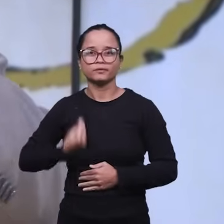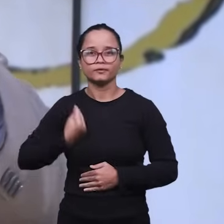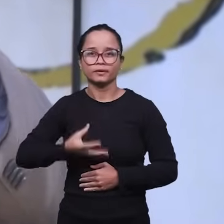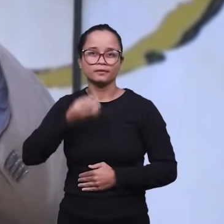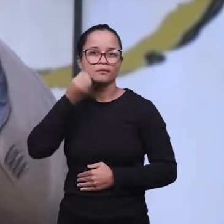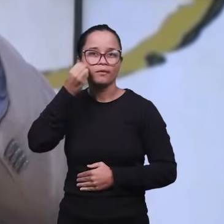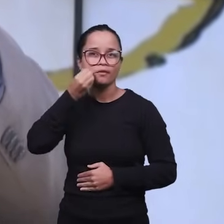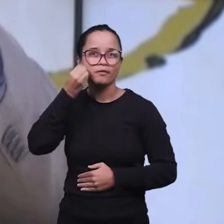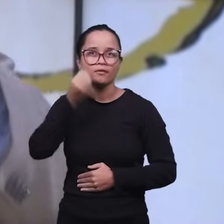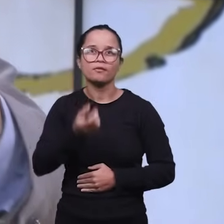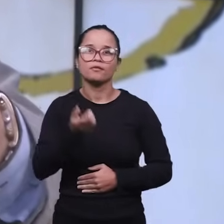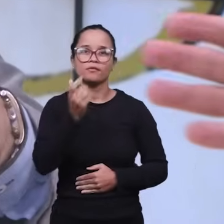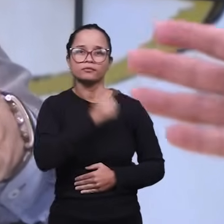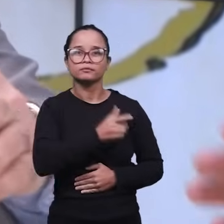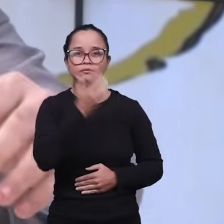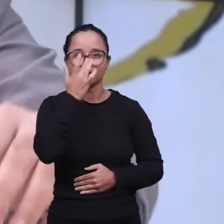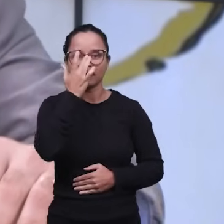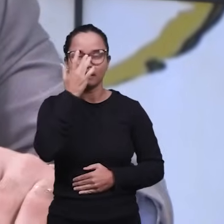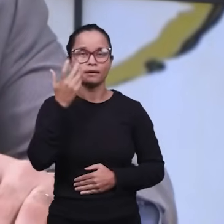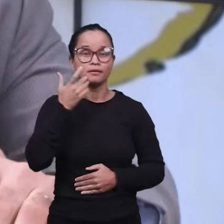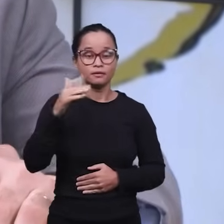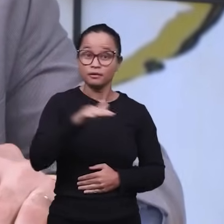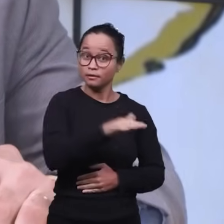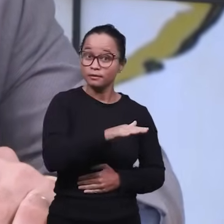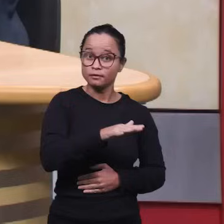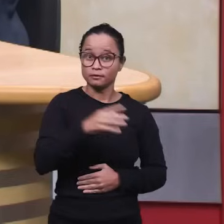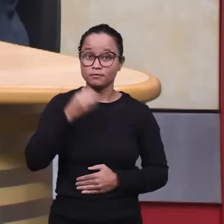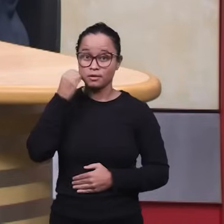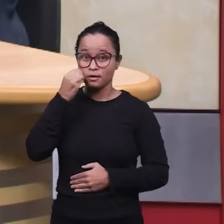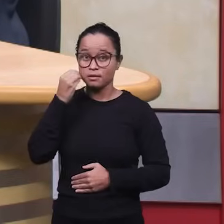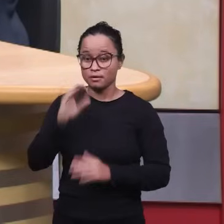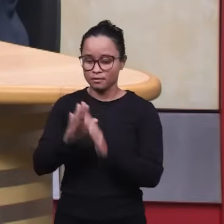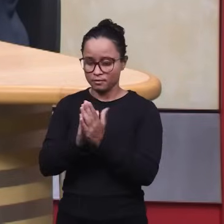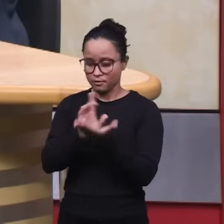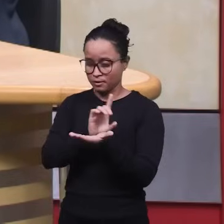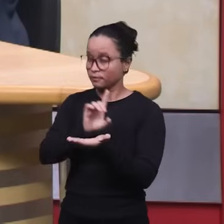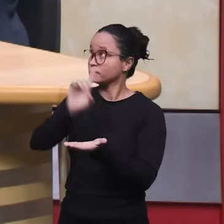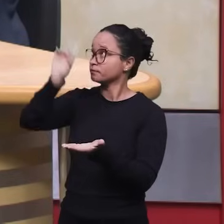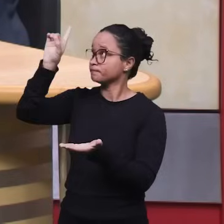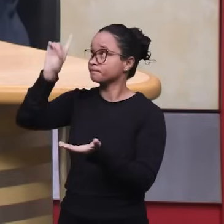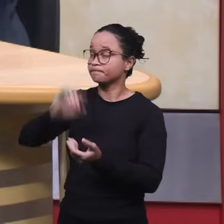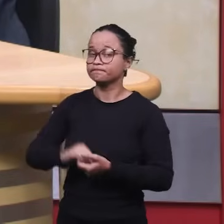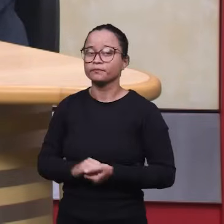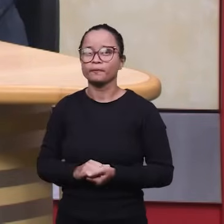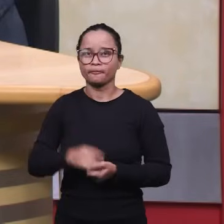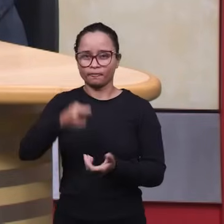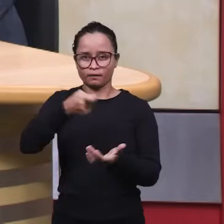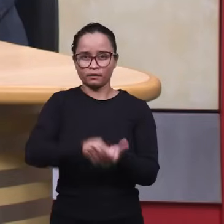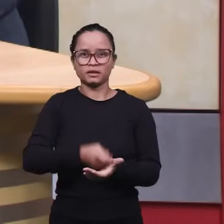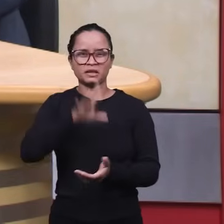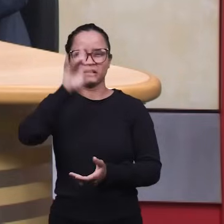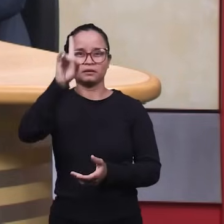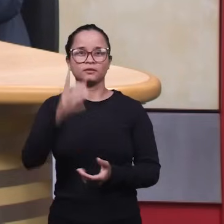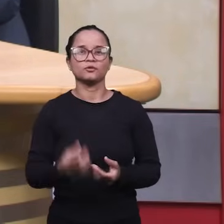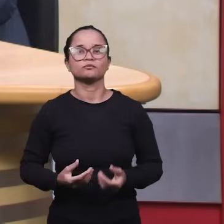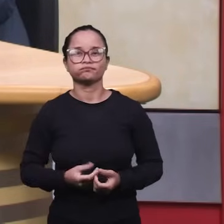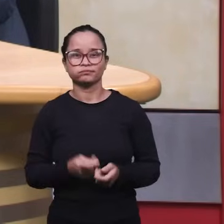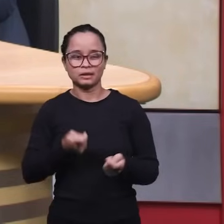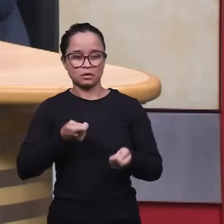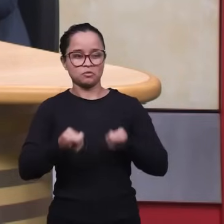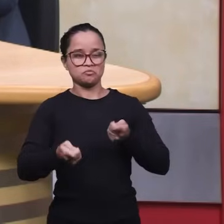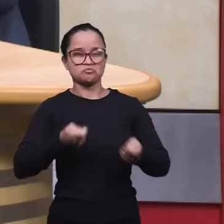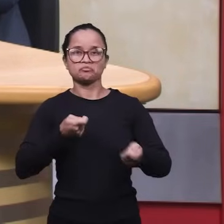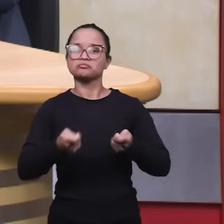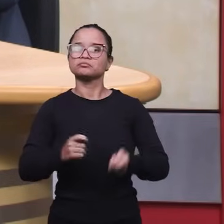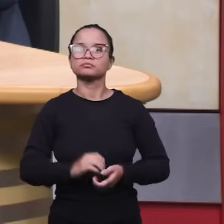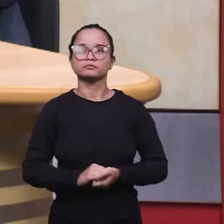viver a direção, confirmar. As crianças têm experiência de consulta da palavra. Confirmar que Deus está no controle. Glória a